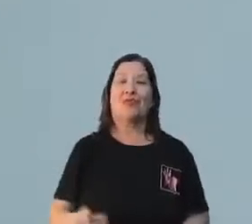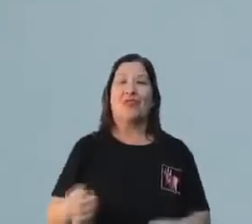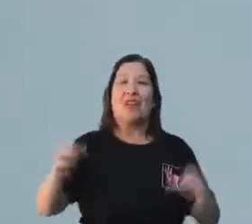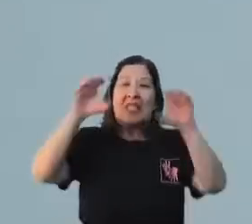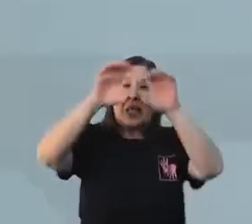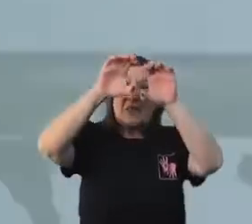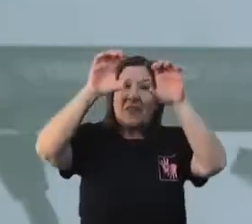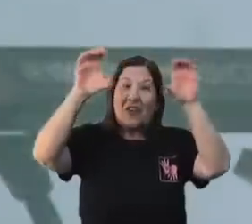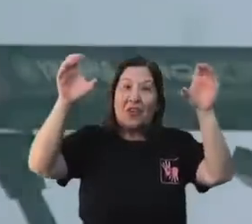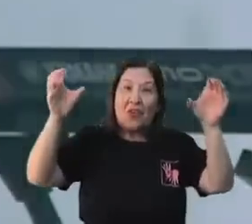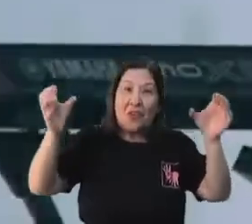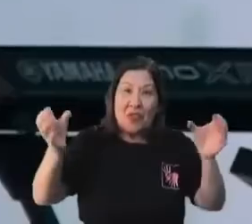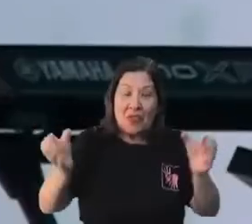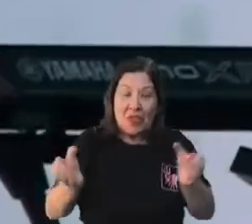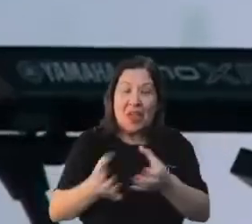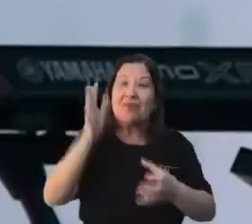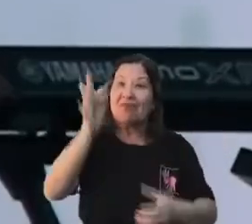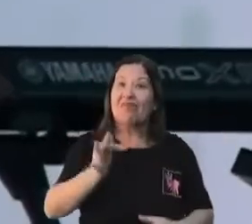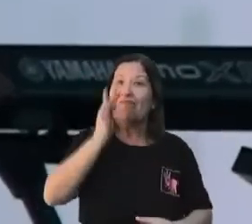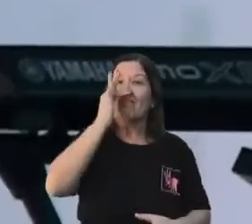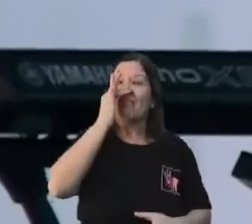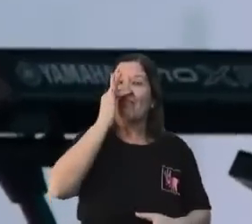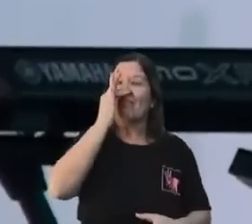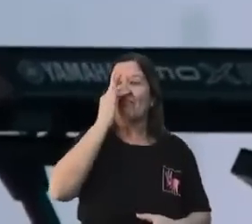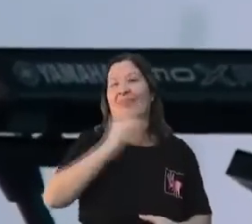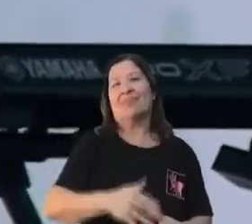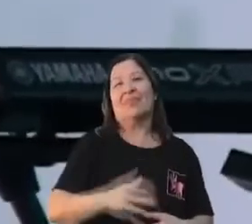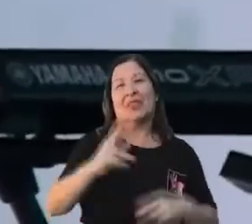Faça no tempo certo.